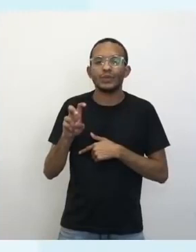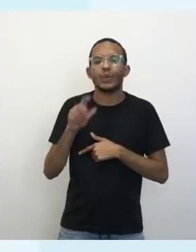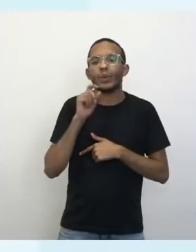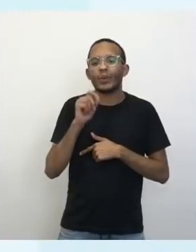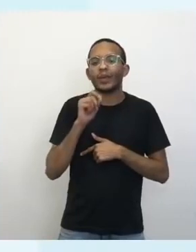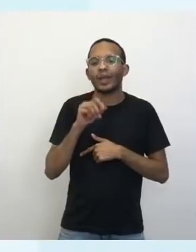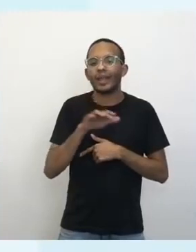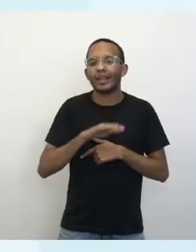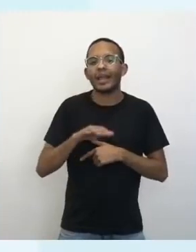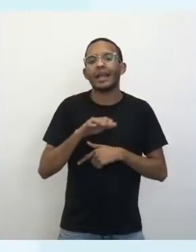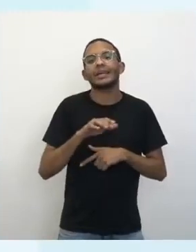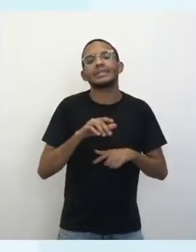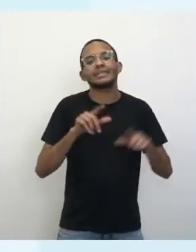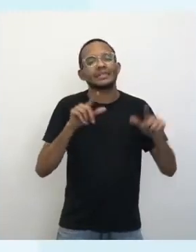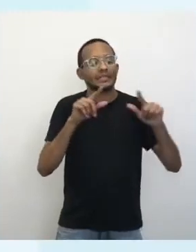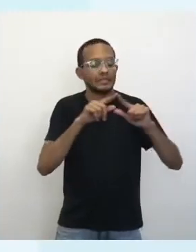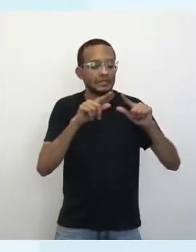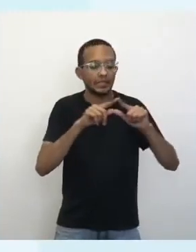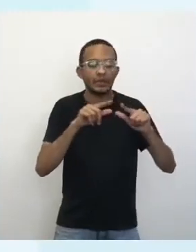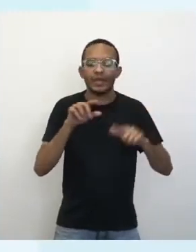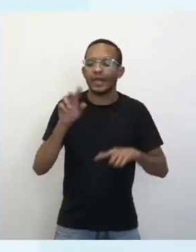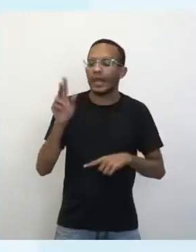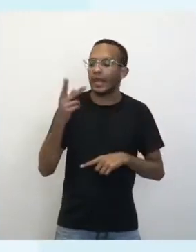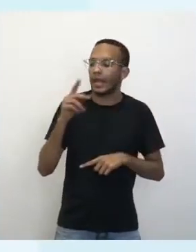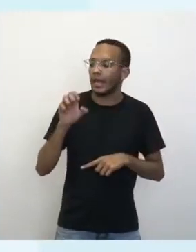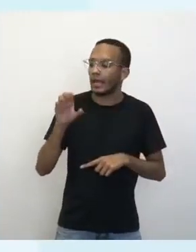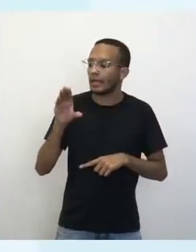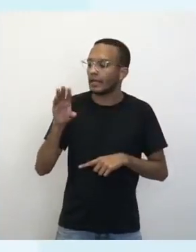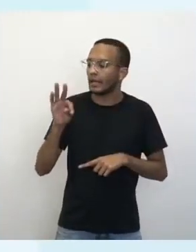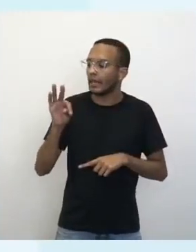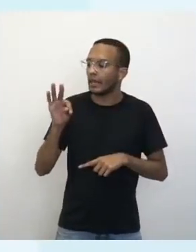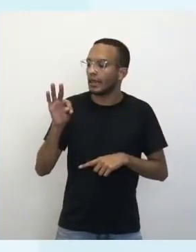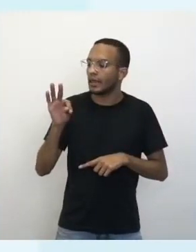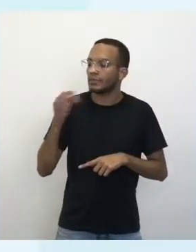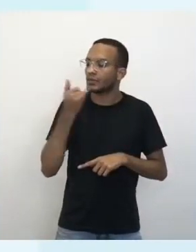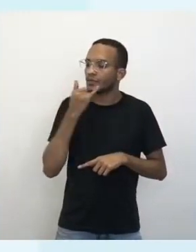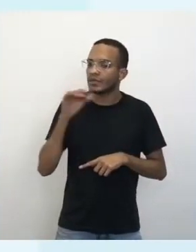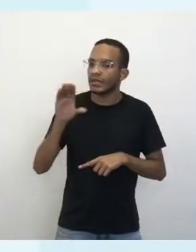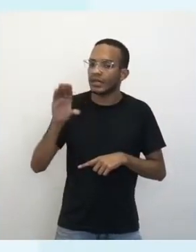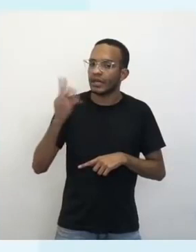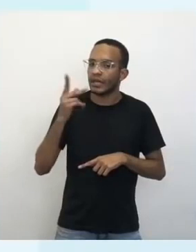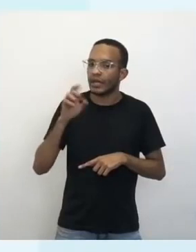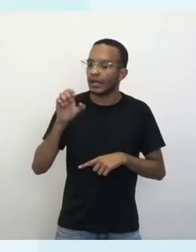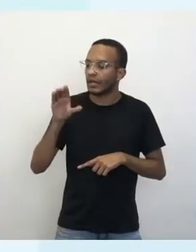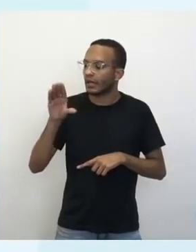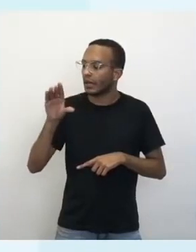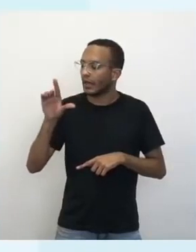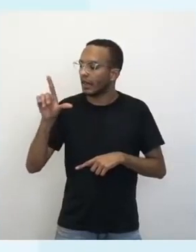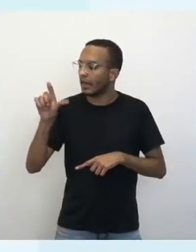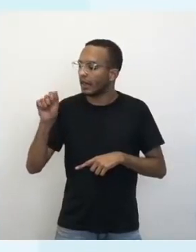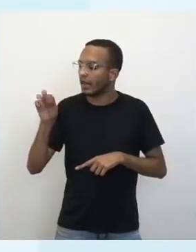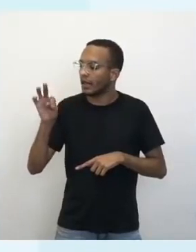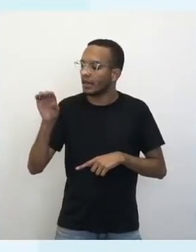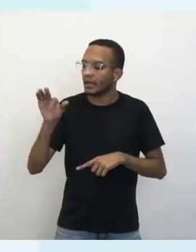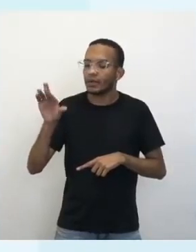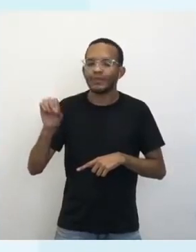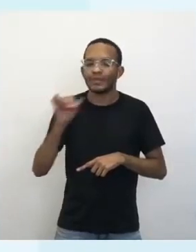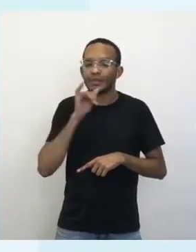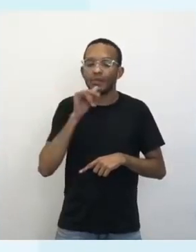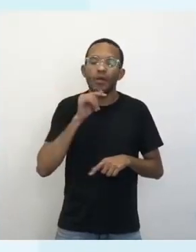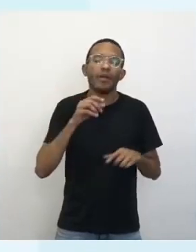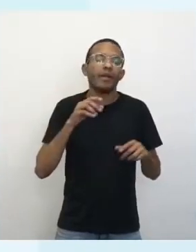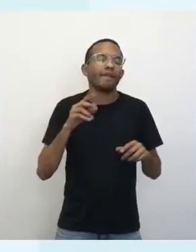equiláteros. Em um triângulo equilátero, se eu tenho a aresta valendo A, todas as arestas são